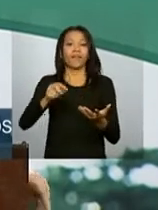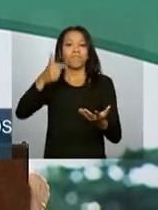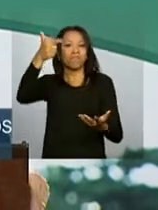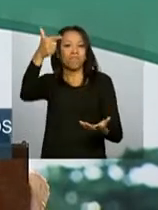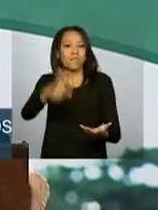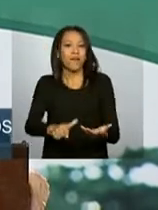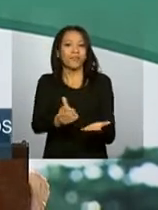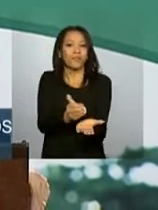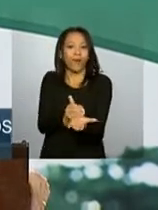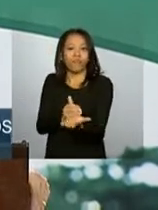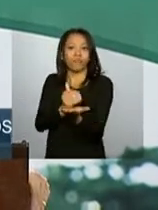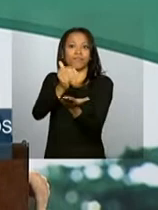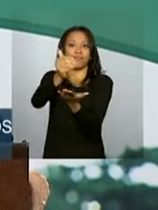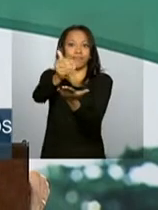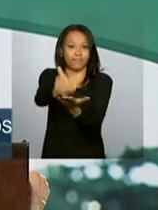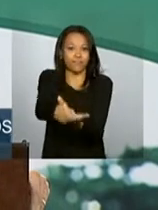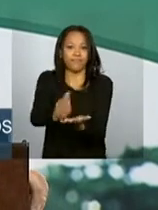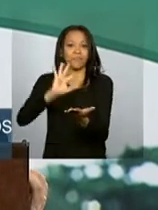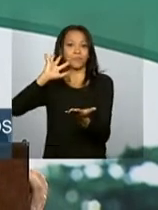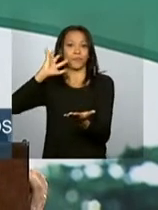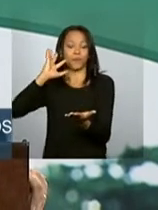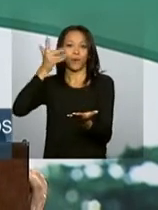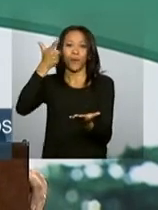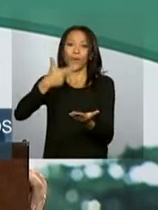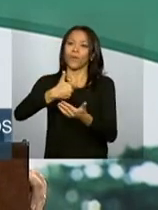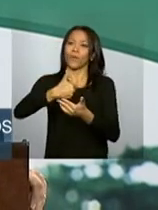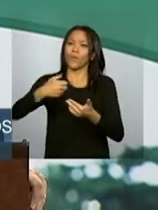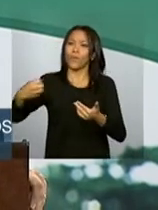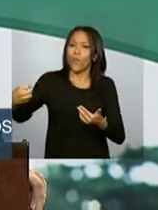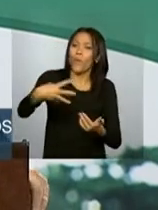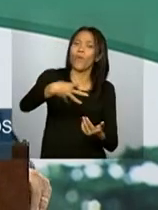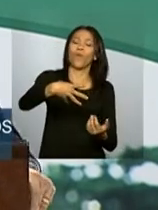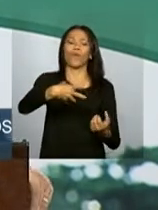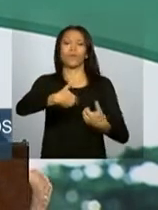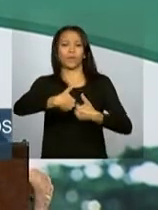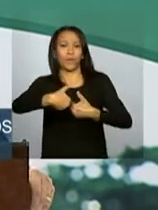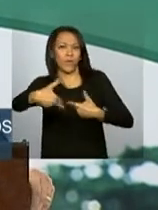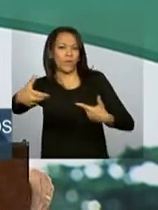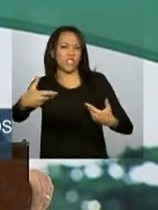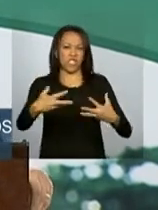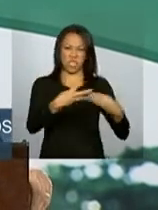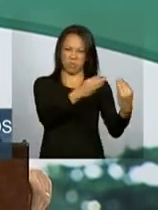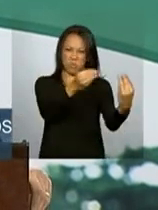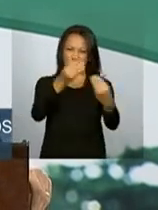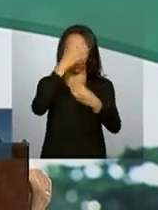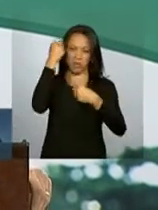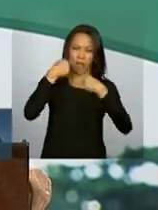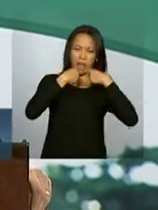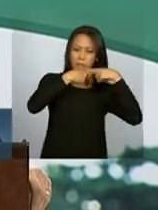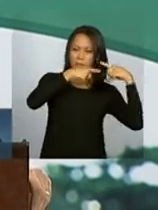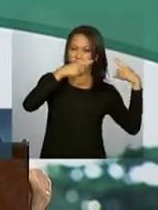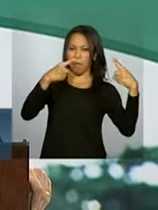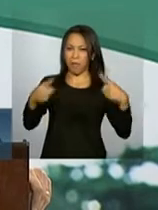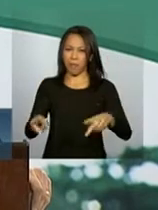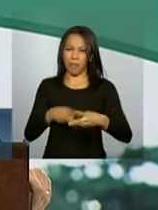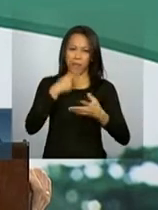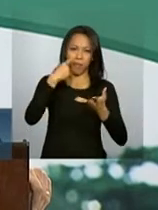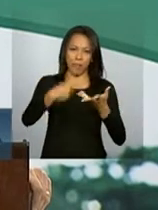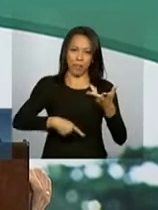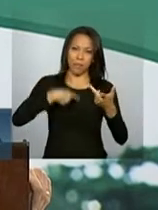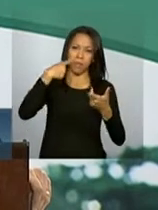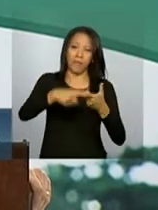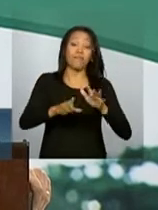do novo que muitos procuram encarnar, que muitos procuram vender, mas que, de